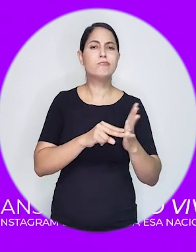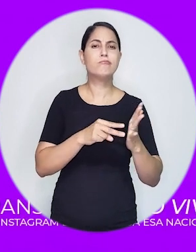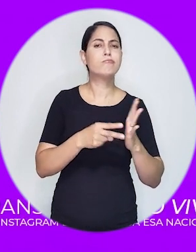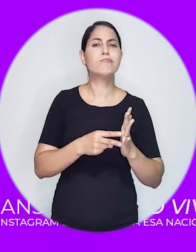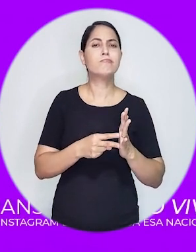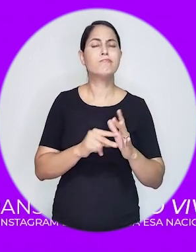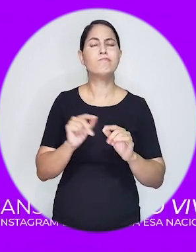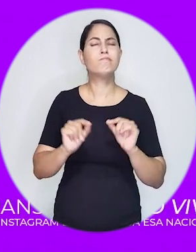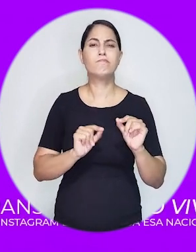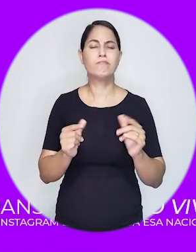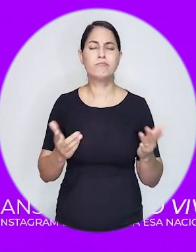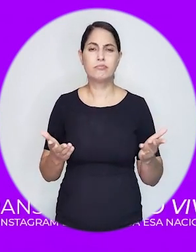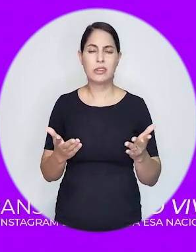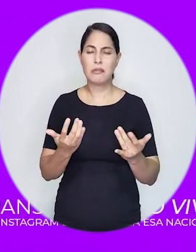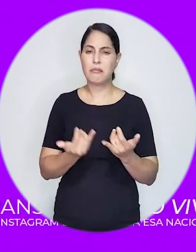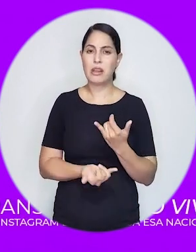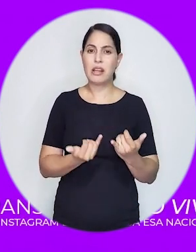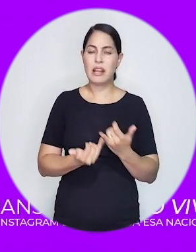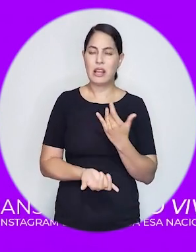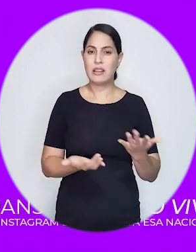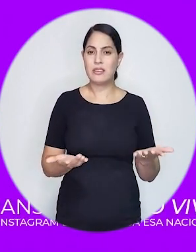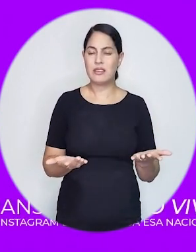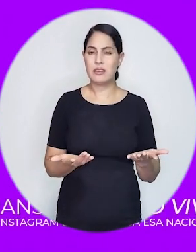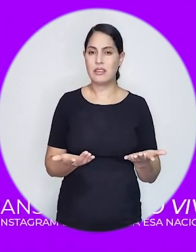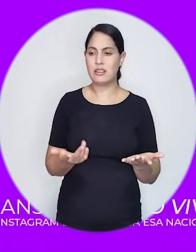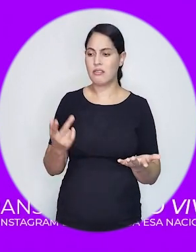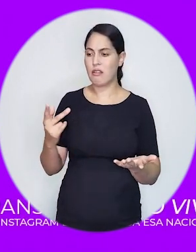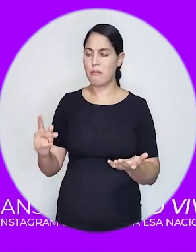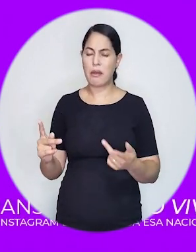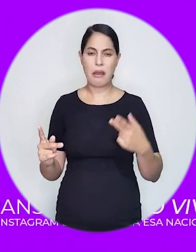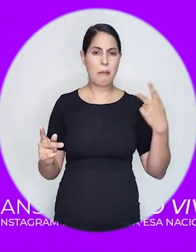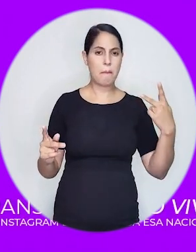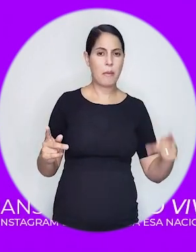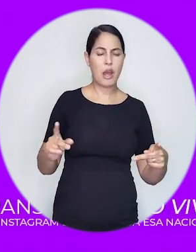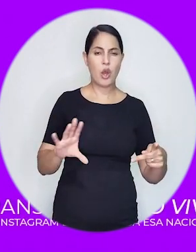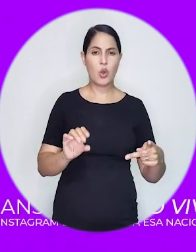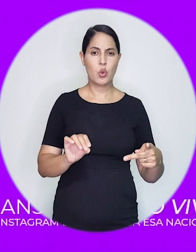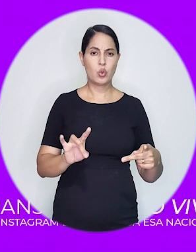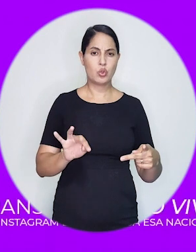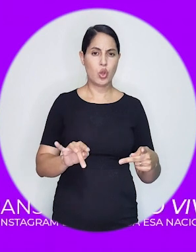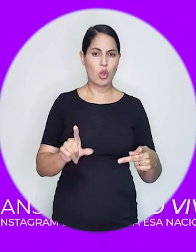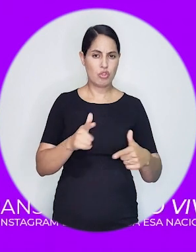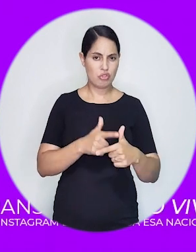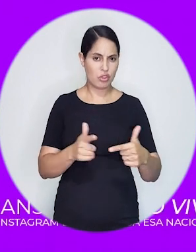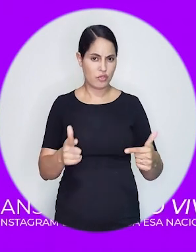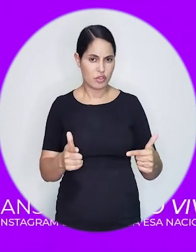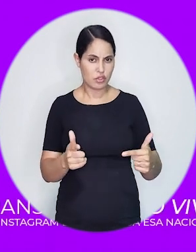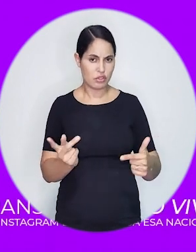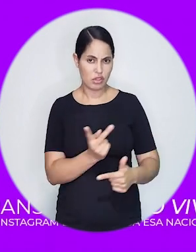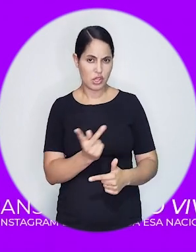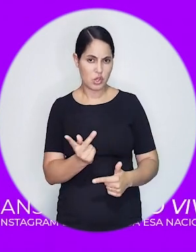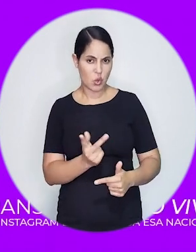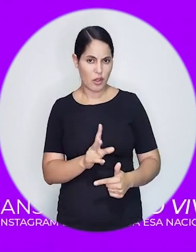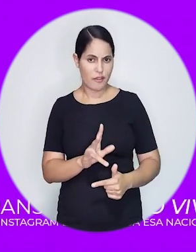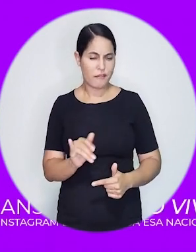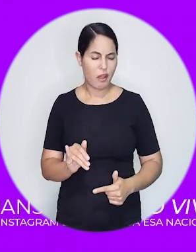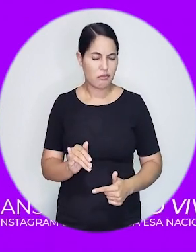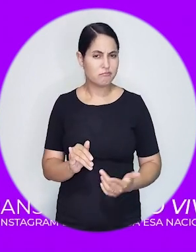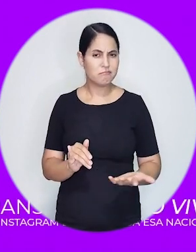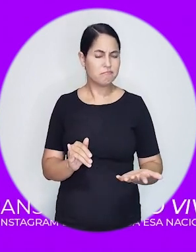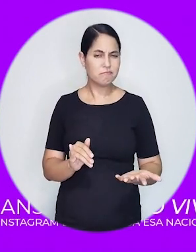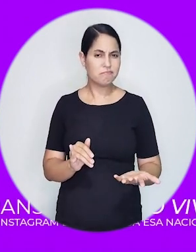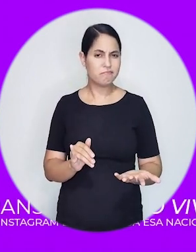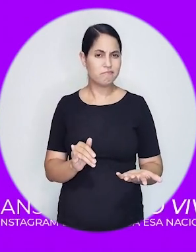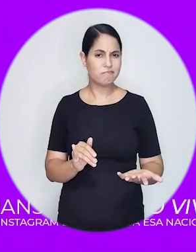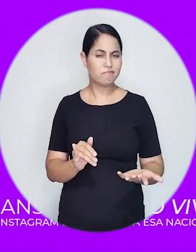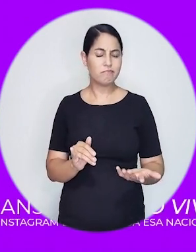fala em guarda compartilhada, o que significa isso. Muita gente pensa que guarda compartilhada é quando a custódia está sendo dividida, né, entre